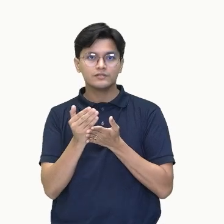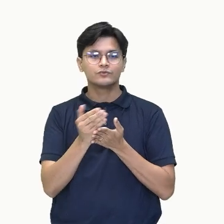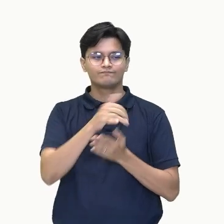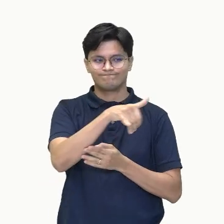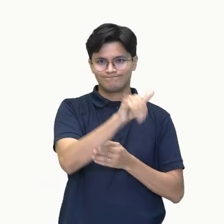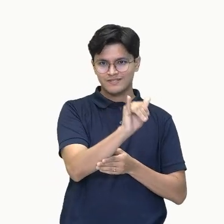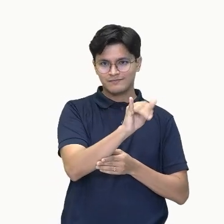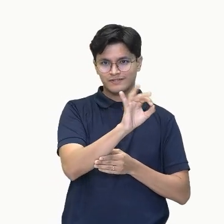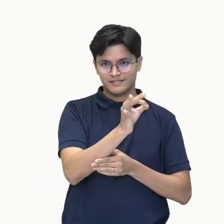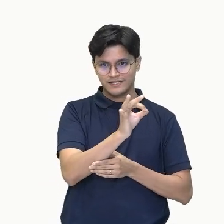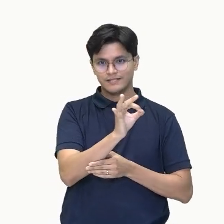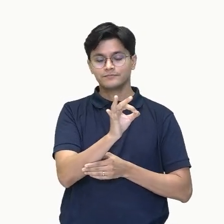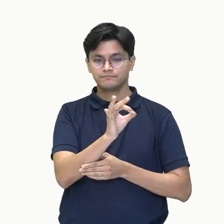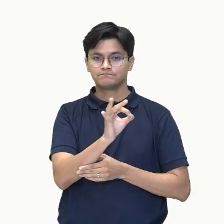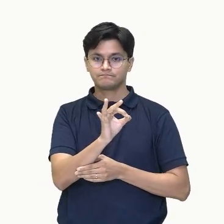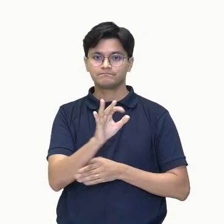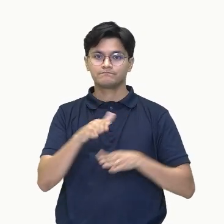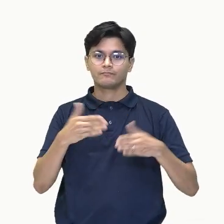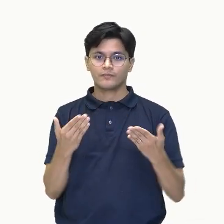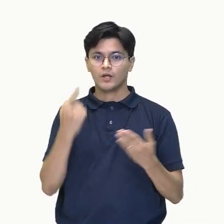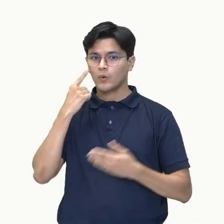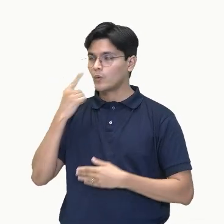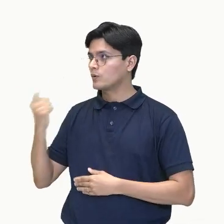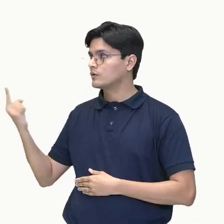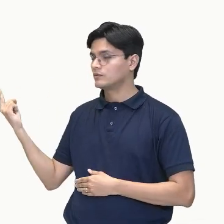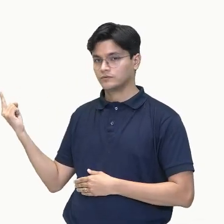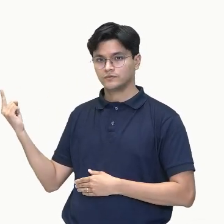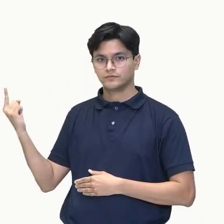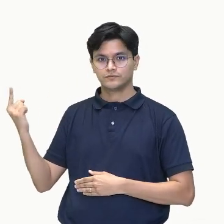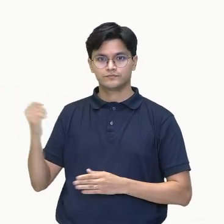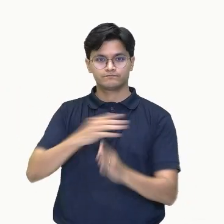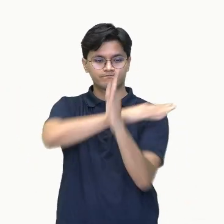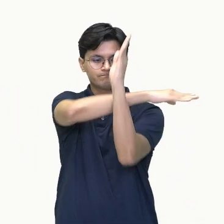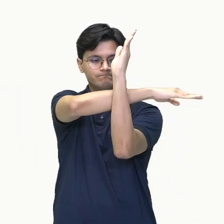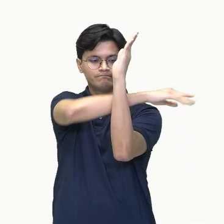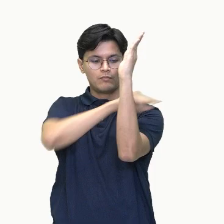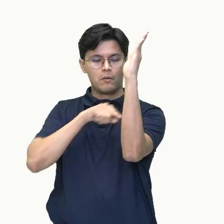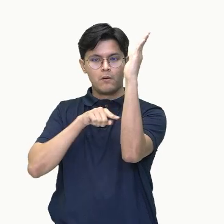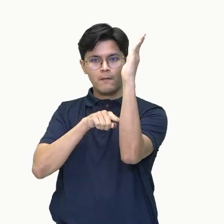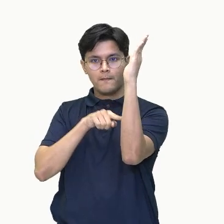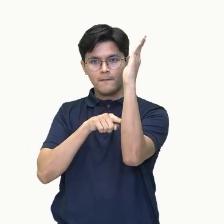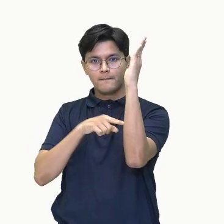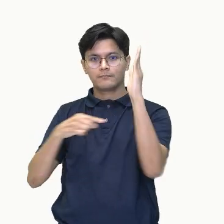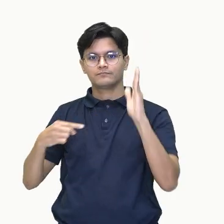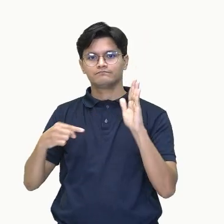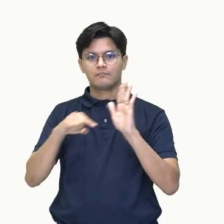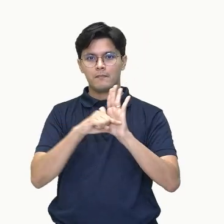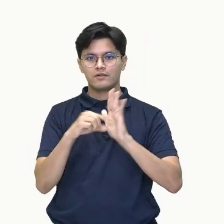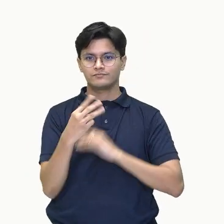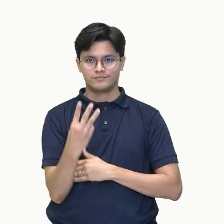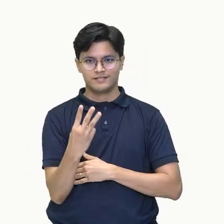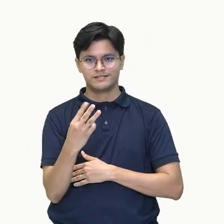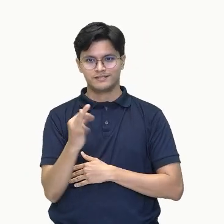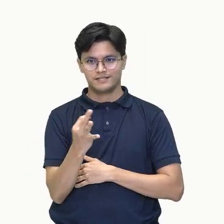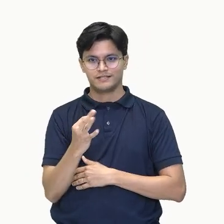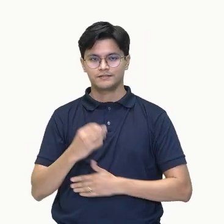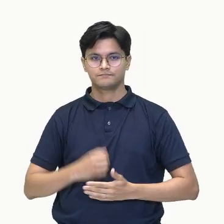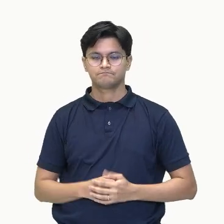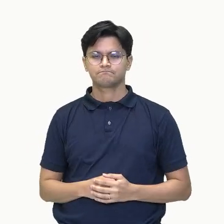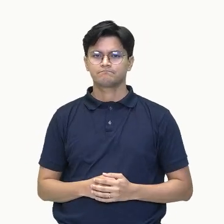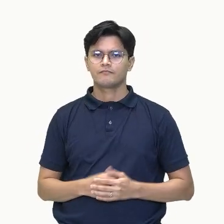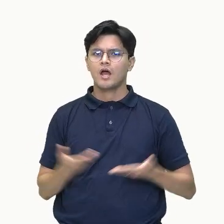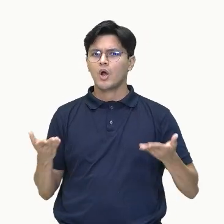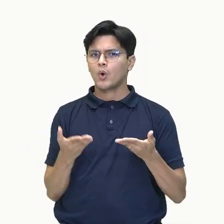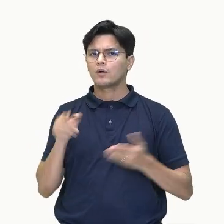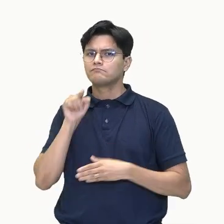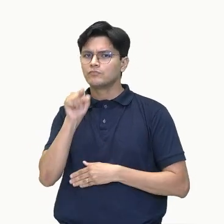ser marcado bem aqui. Já o próximo ponto aí é 5 e 0. Gente, 5 e 0, apareceu o 0. Eu vou